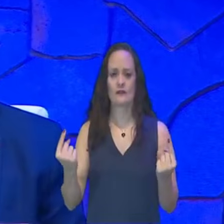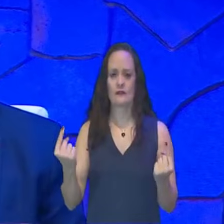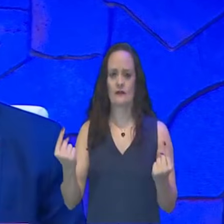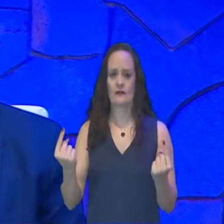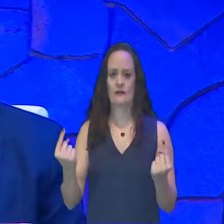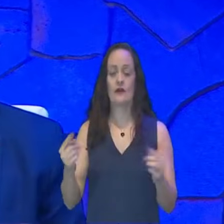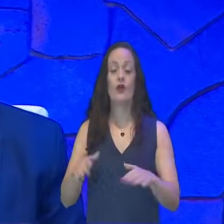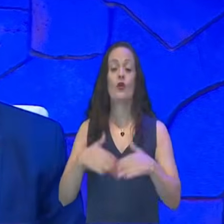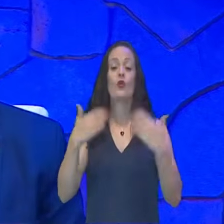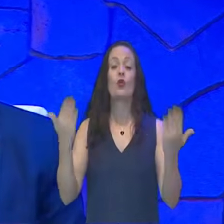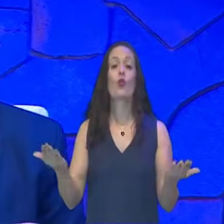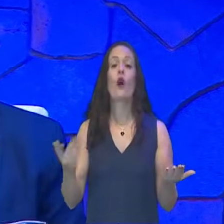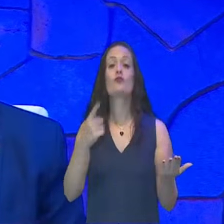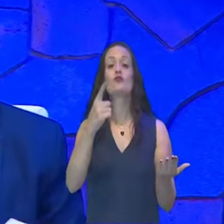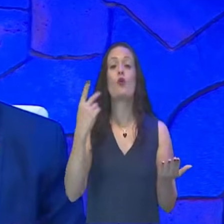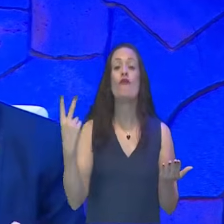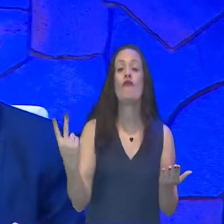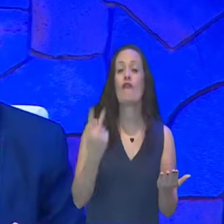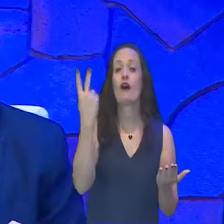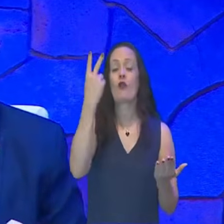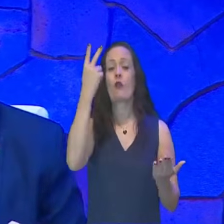Qual é o nosso tesouro?